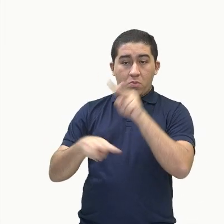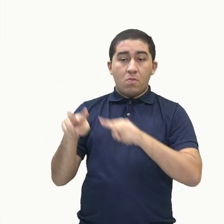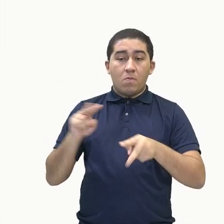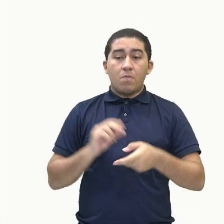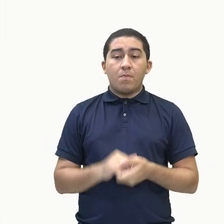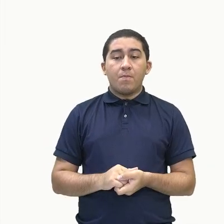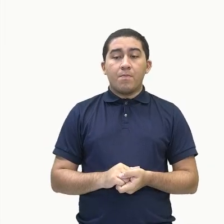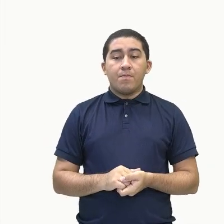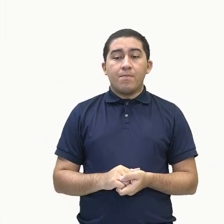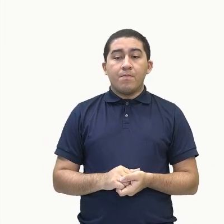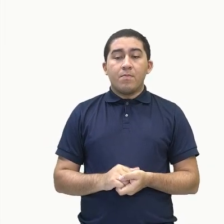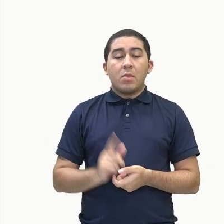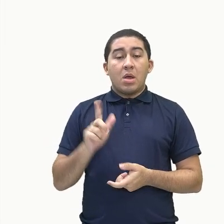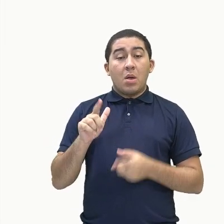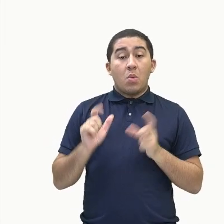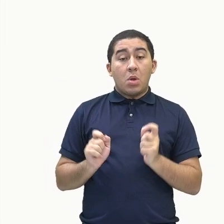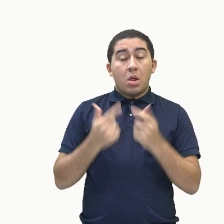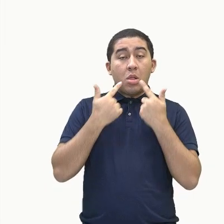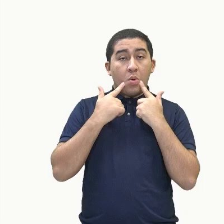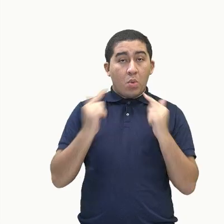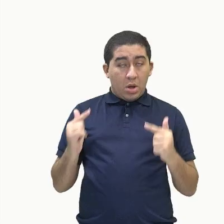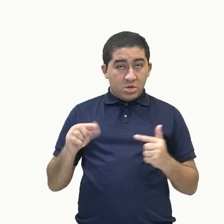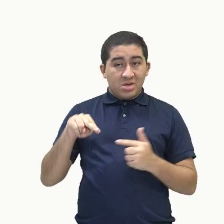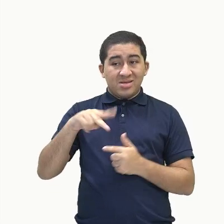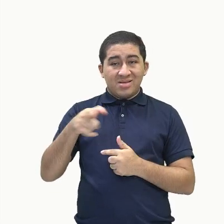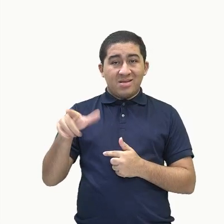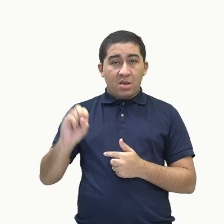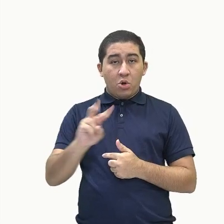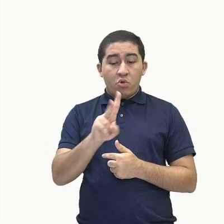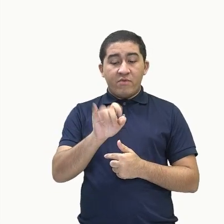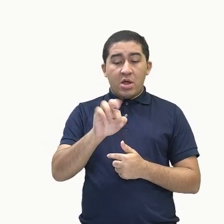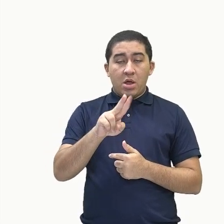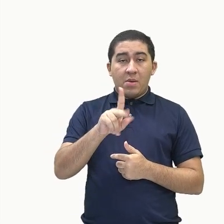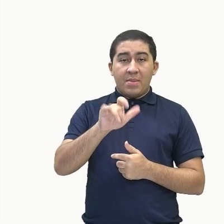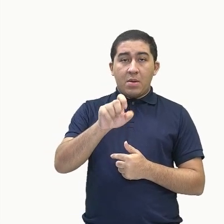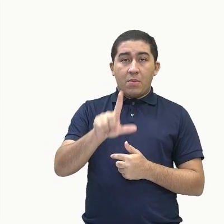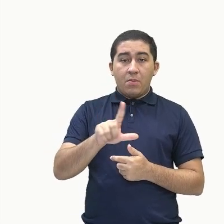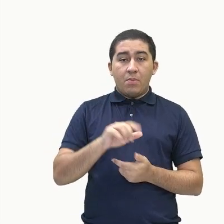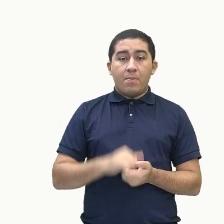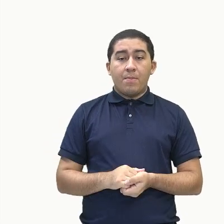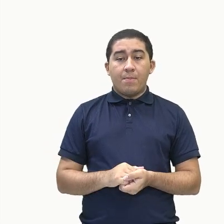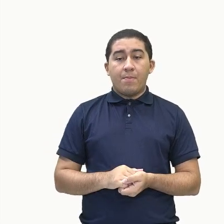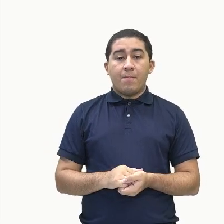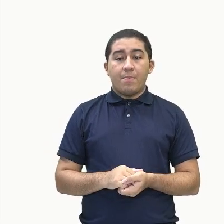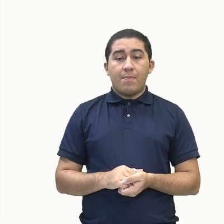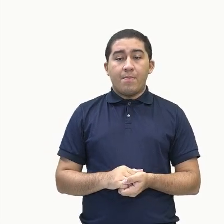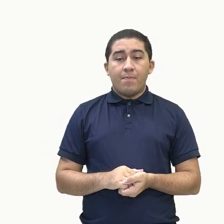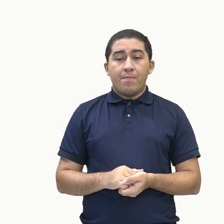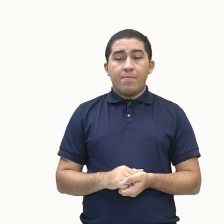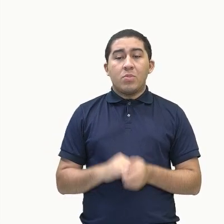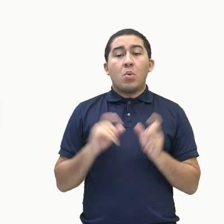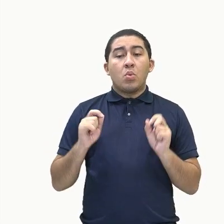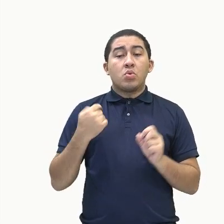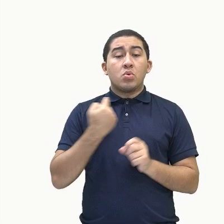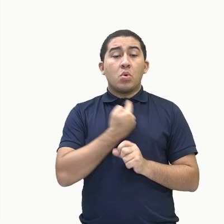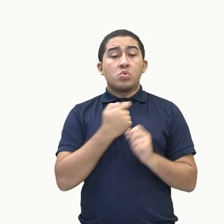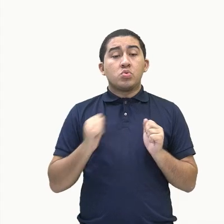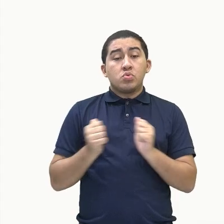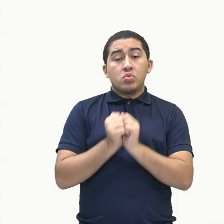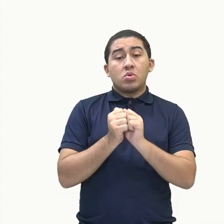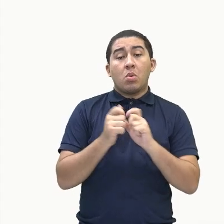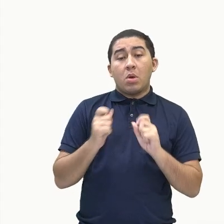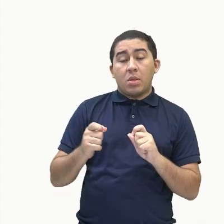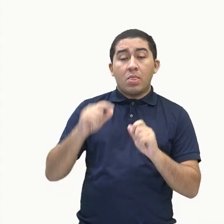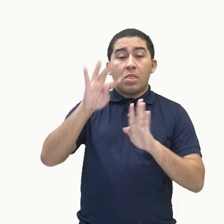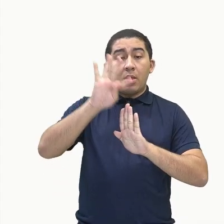visuais, que vão constituir a linguagem não verbal. Por que nós vamos juntar